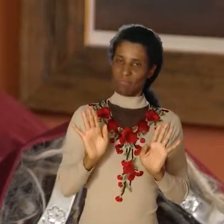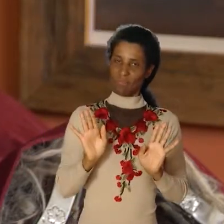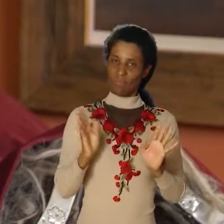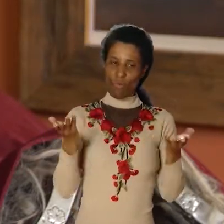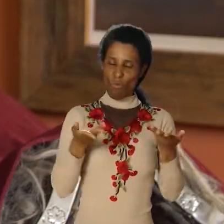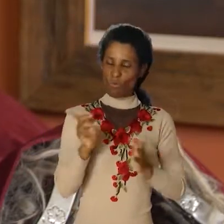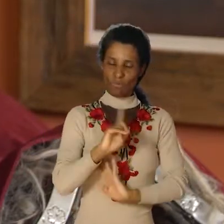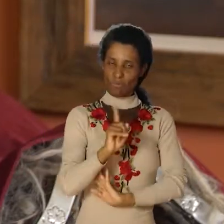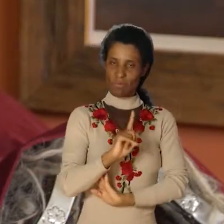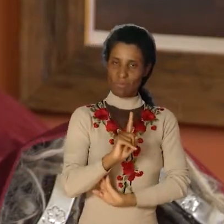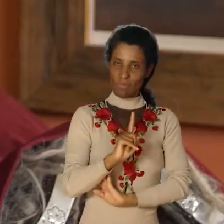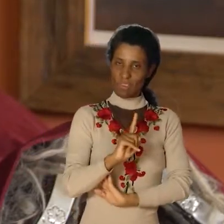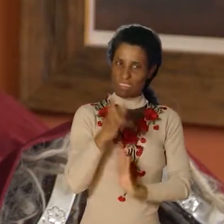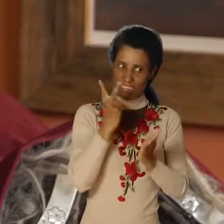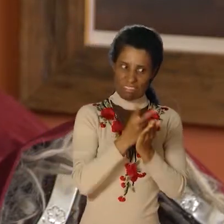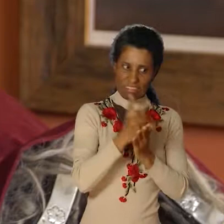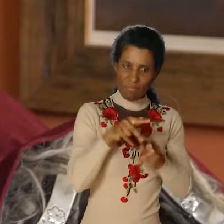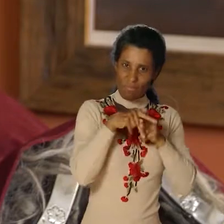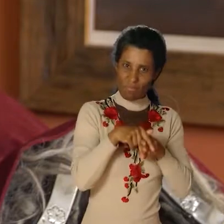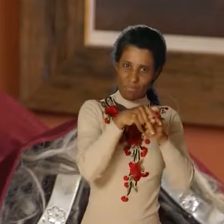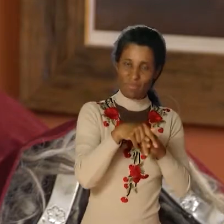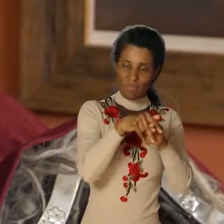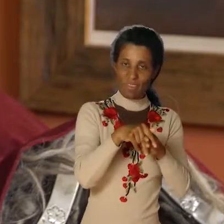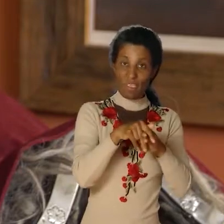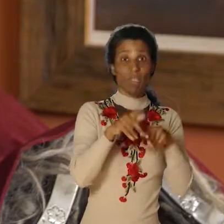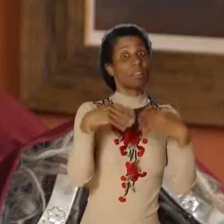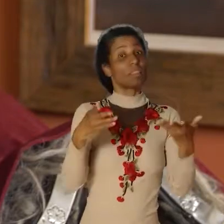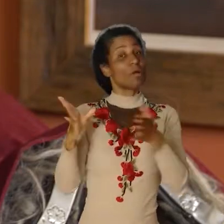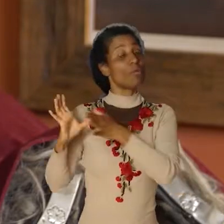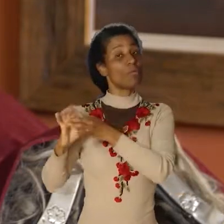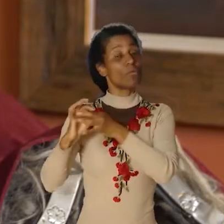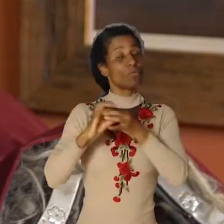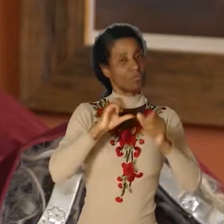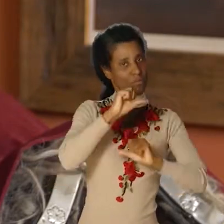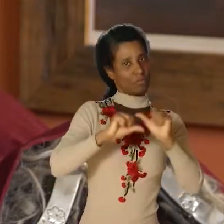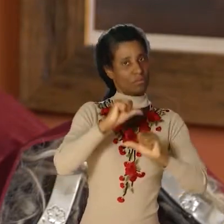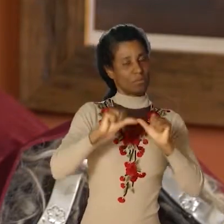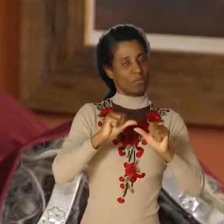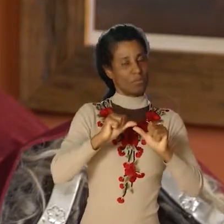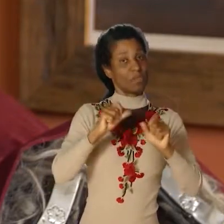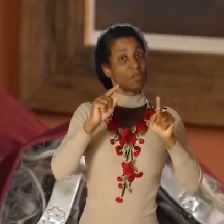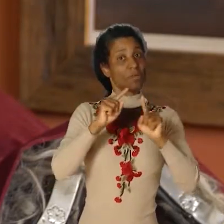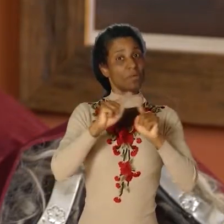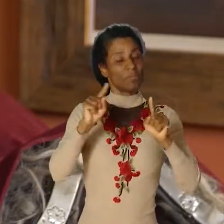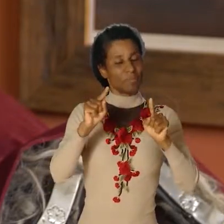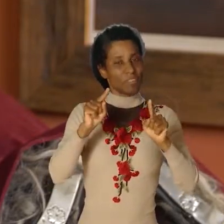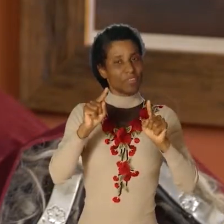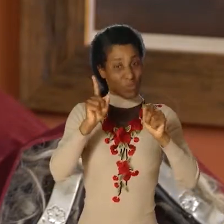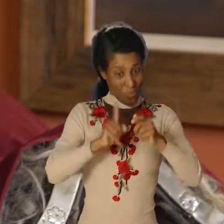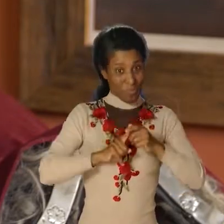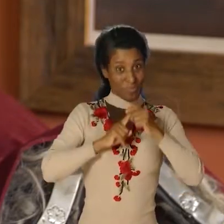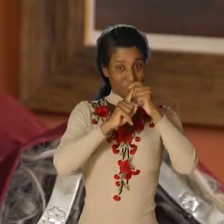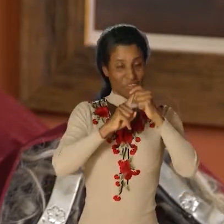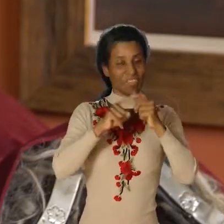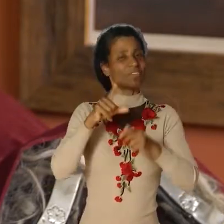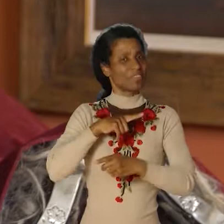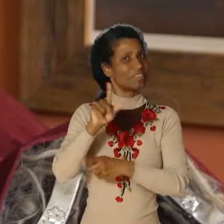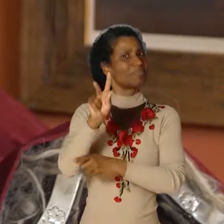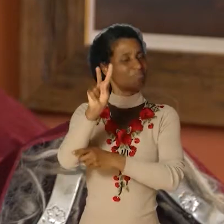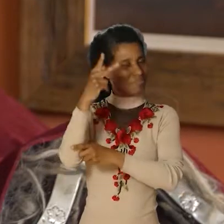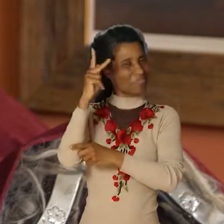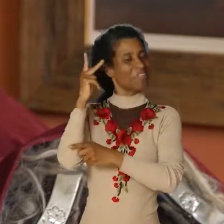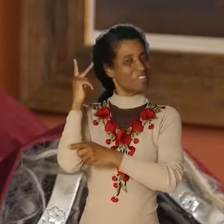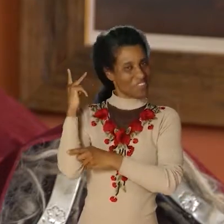ter uma montaria e para viver em cima desse cavalo. Então o contexto mudou, mas na nossa essência a gente tem todo